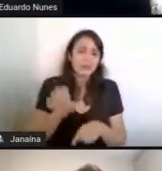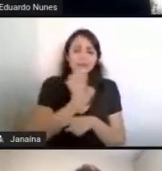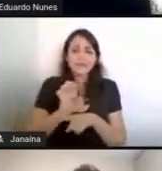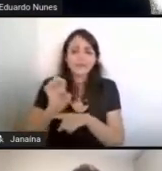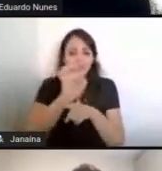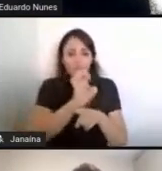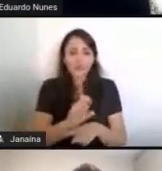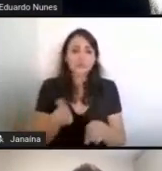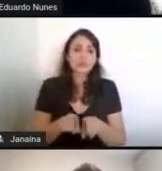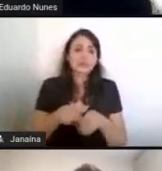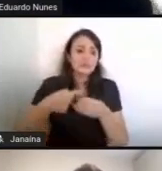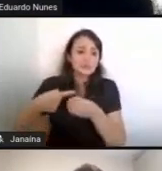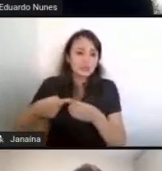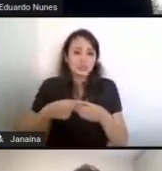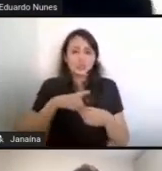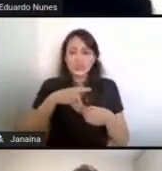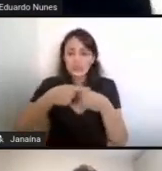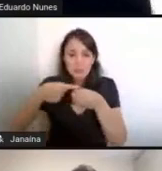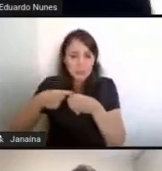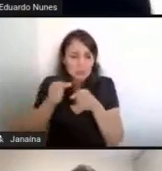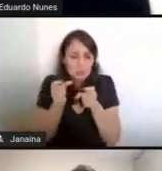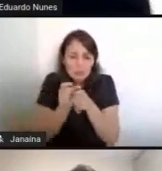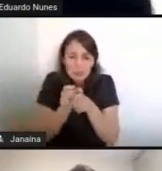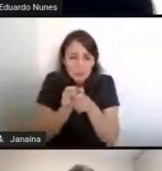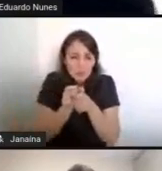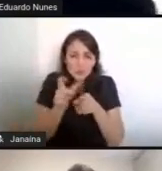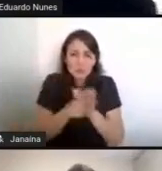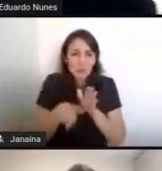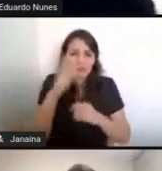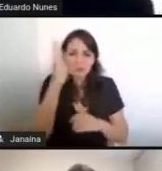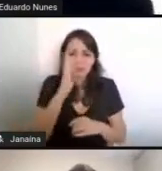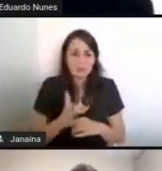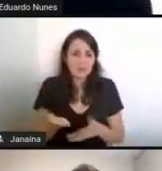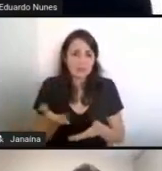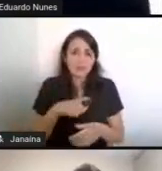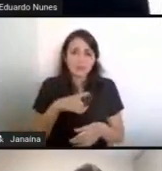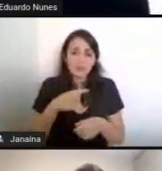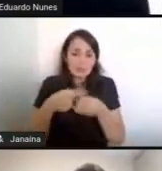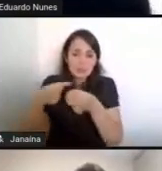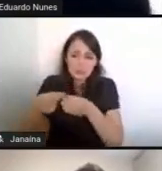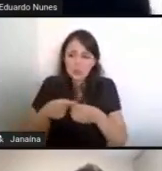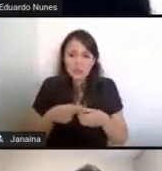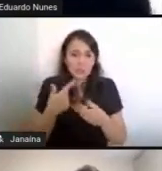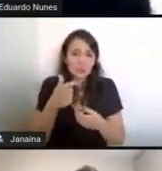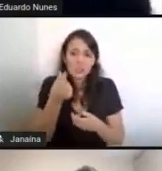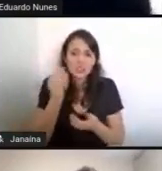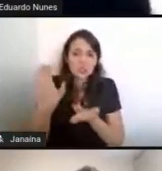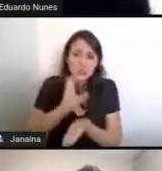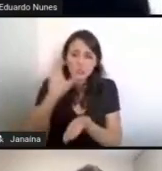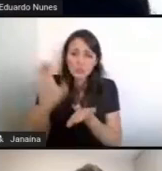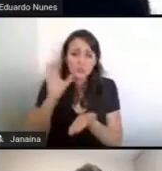tem municípios muito pequenos no Brasil, né? A gente tem municípios que não têm arrecadação suficiente, que não